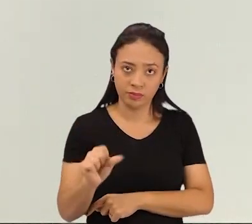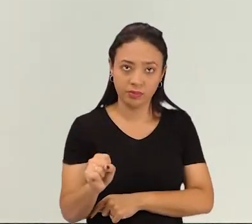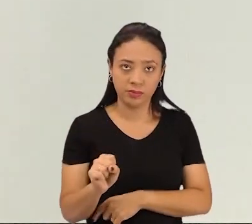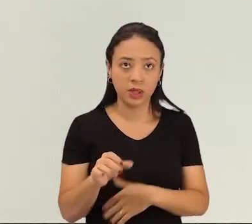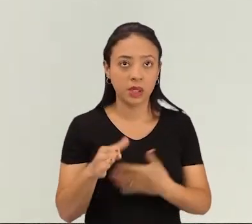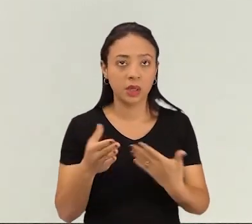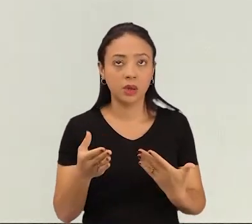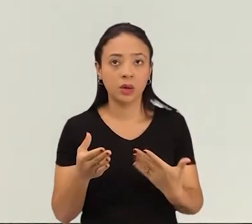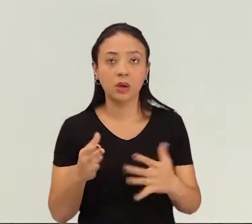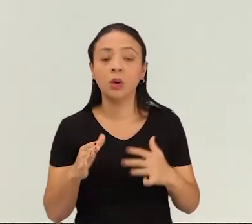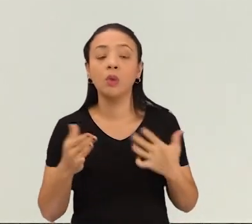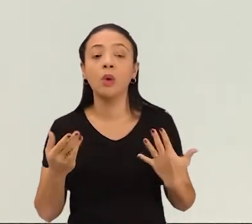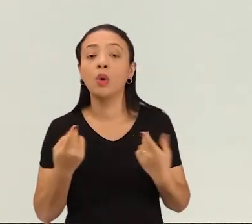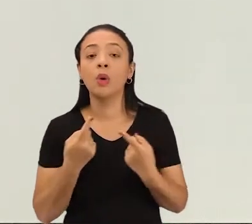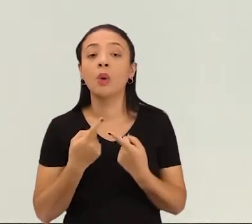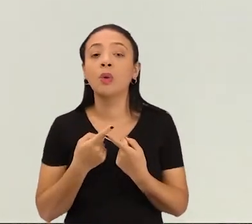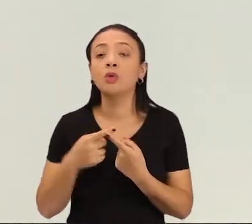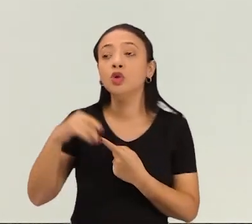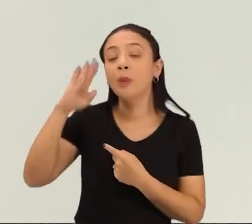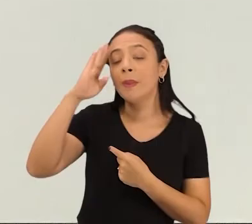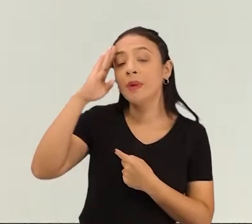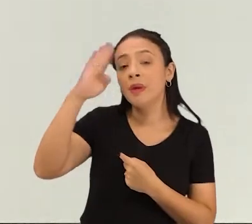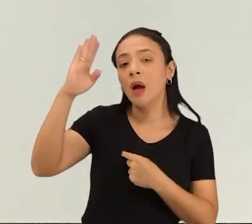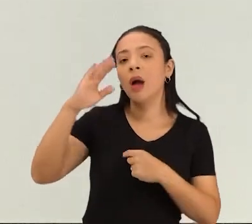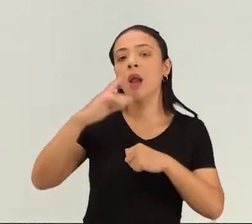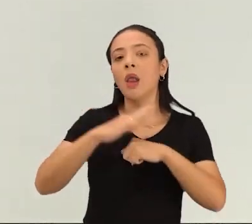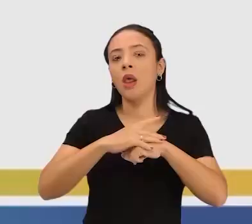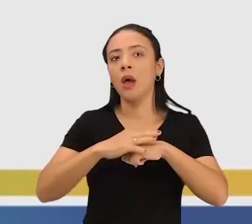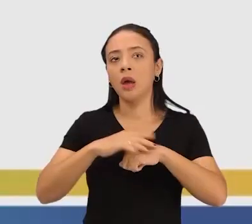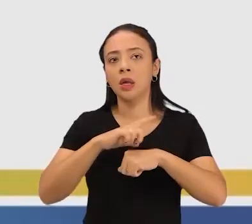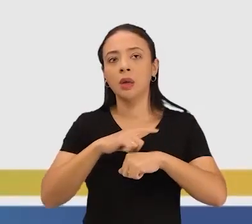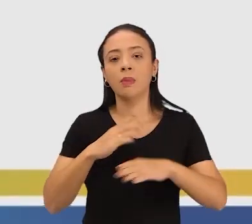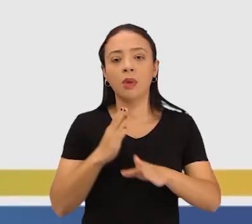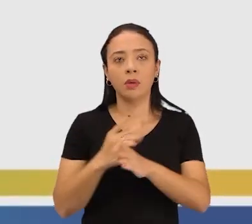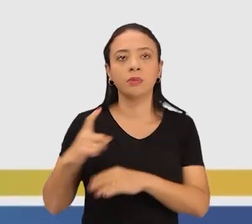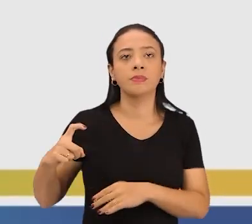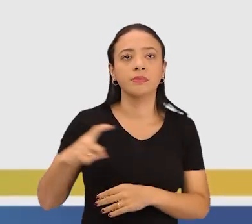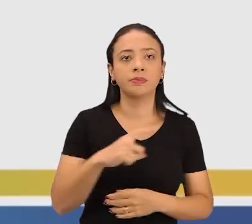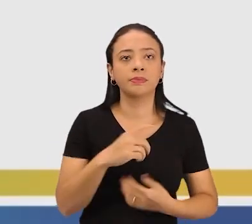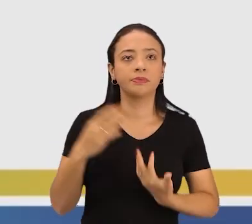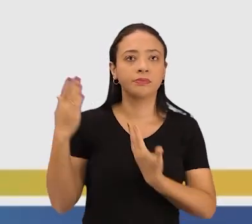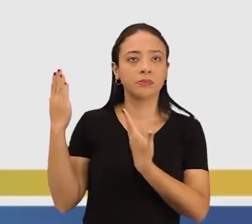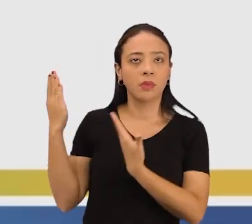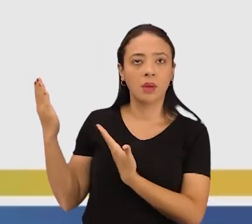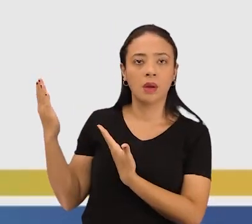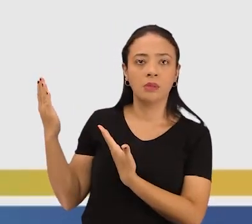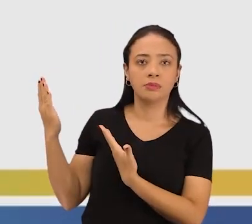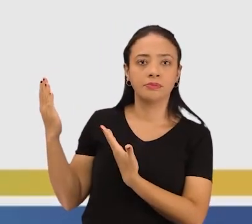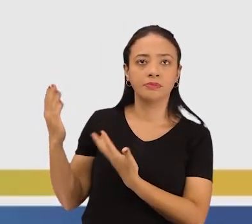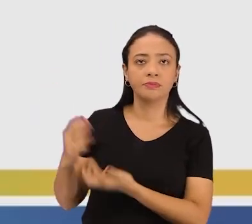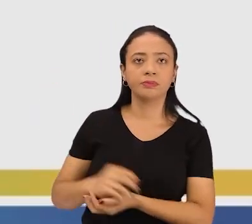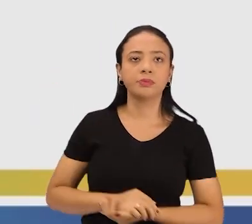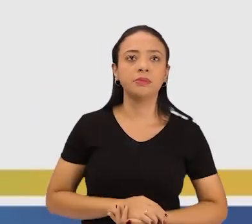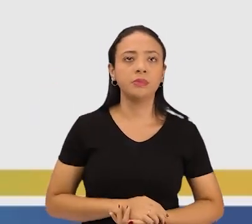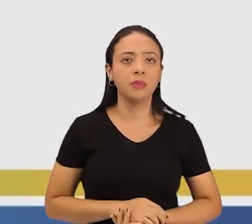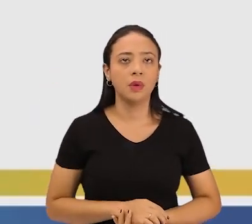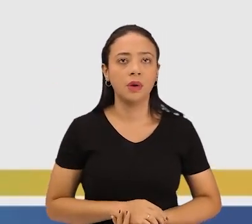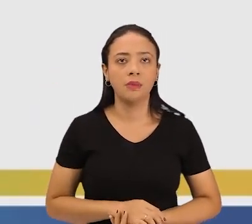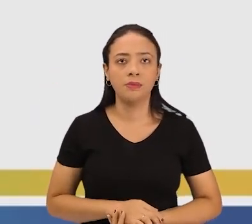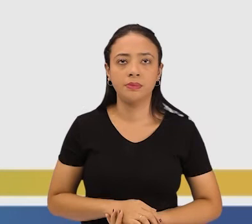aí, quais são as principais doenças bacterianas? São botulismo, hanseníase ou